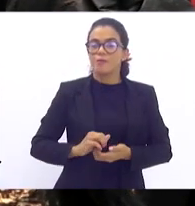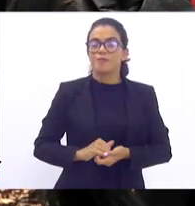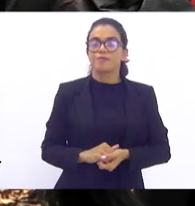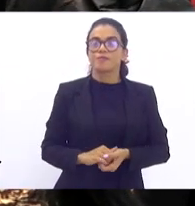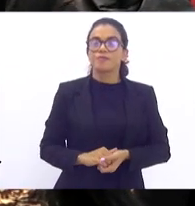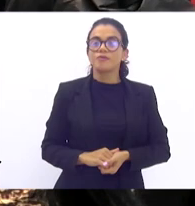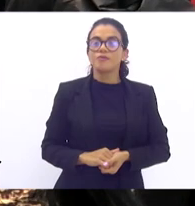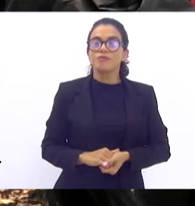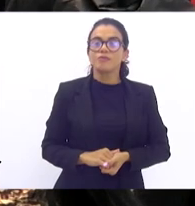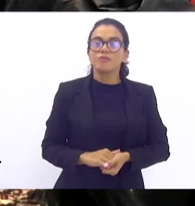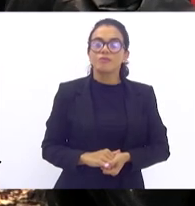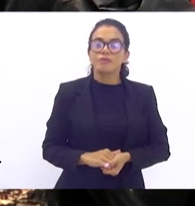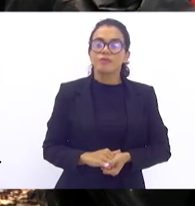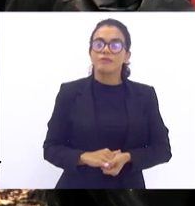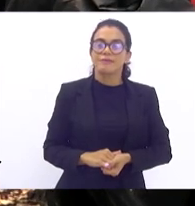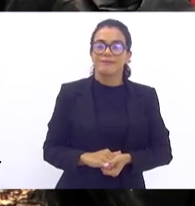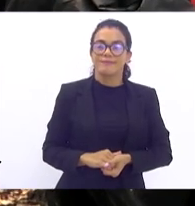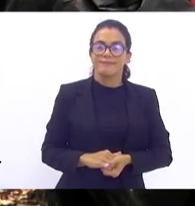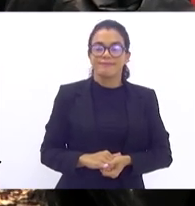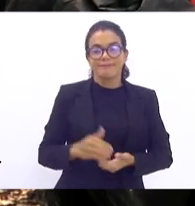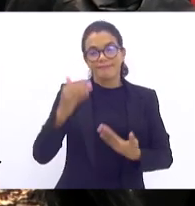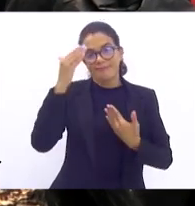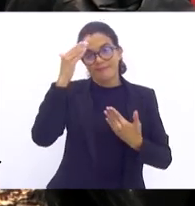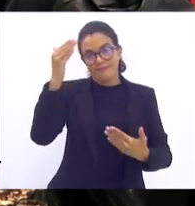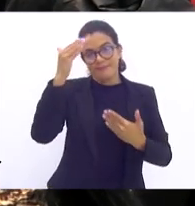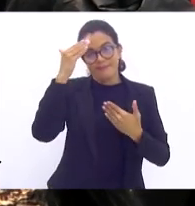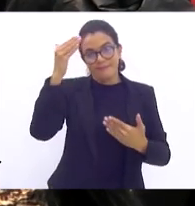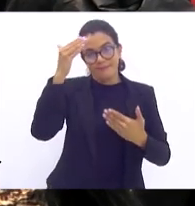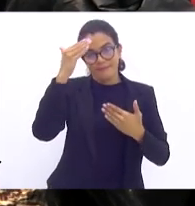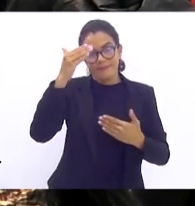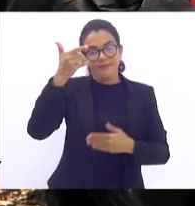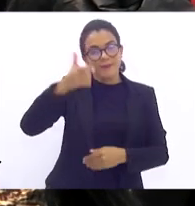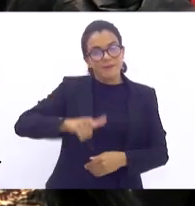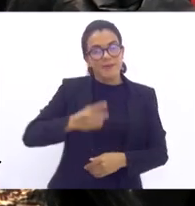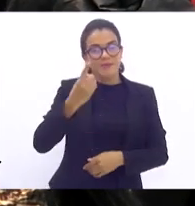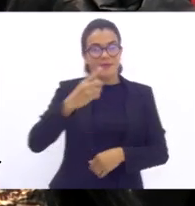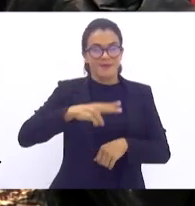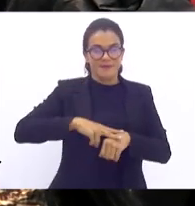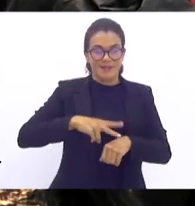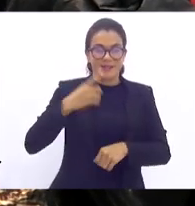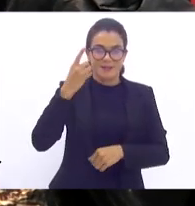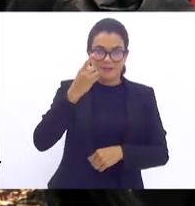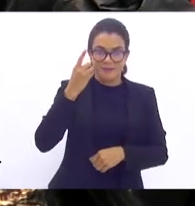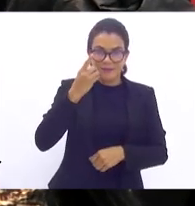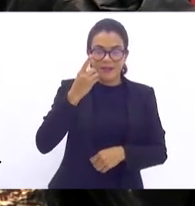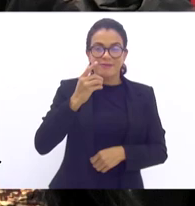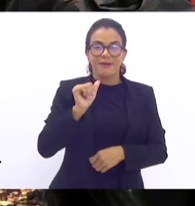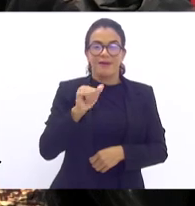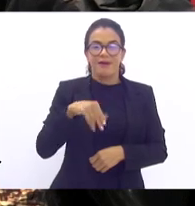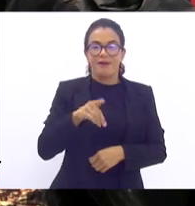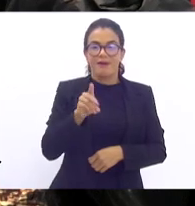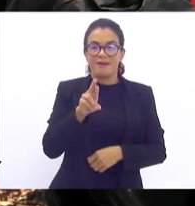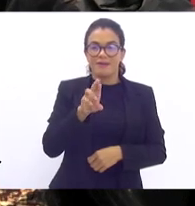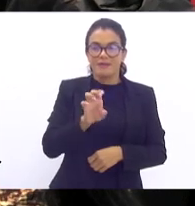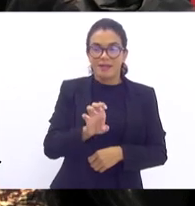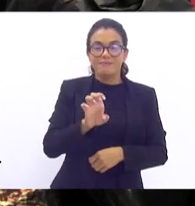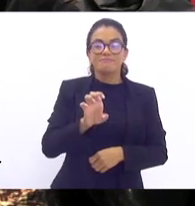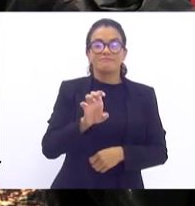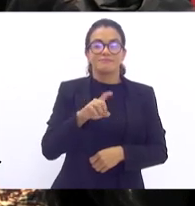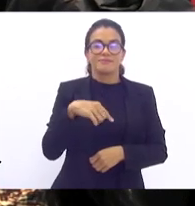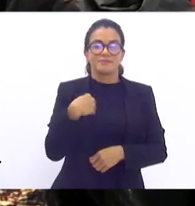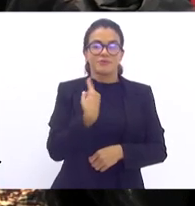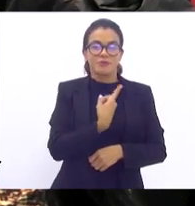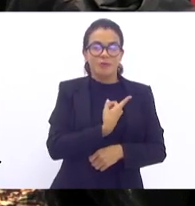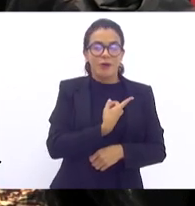encerra obrigado Mais uma vez ao Deputado André Corrêa poder nos